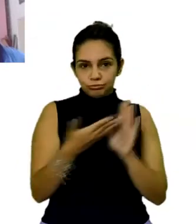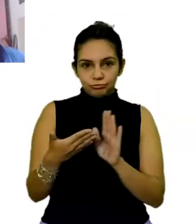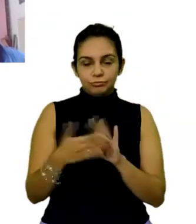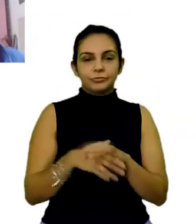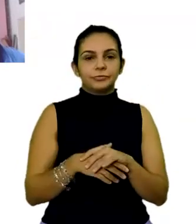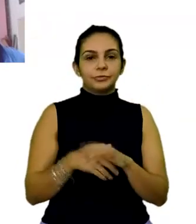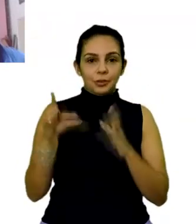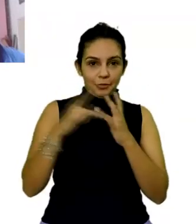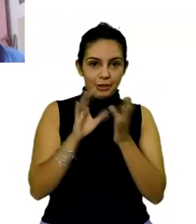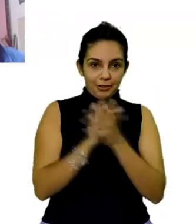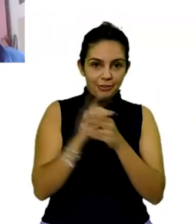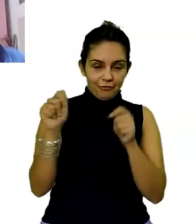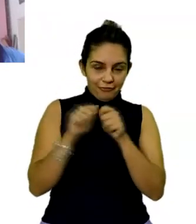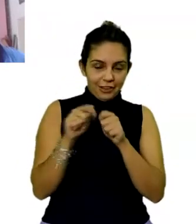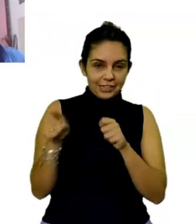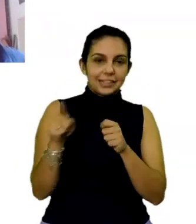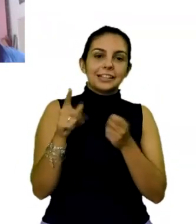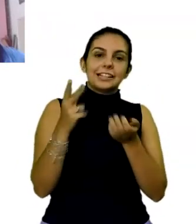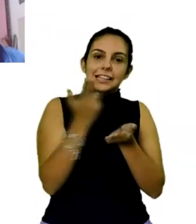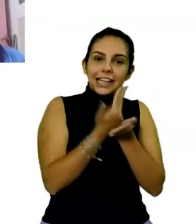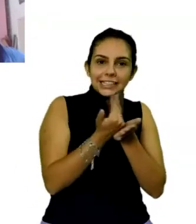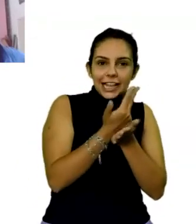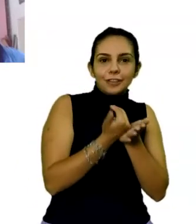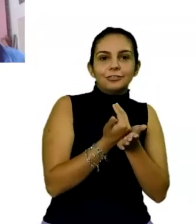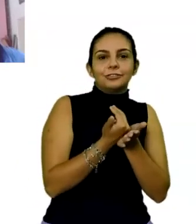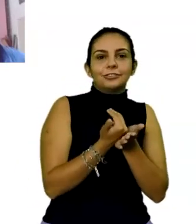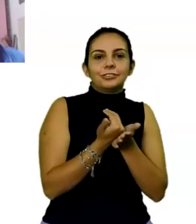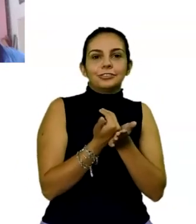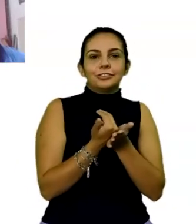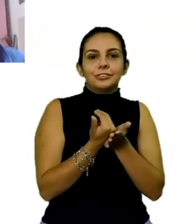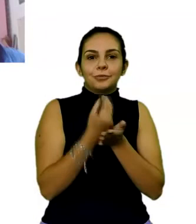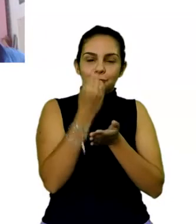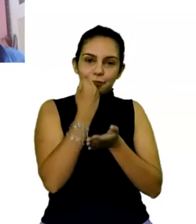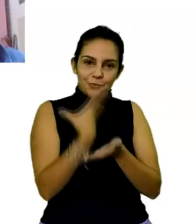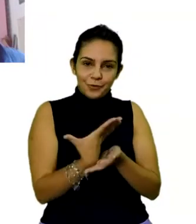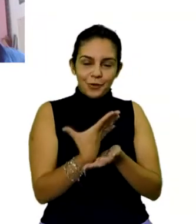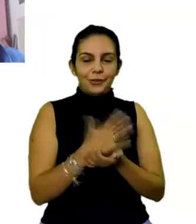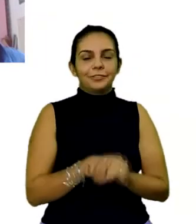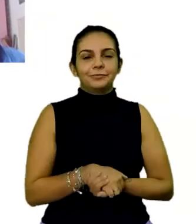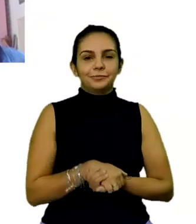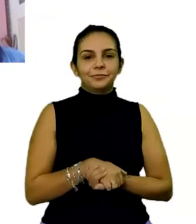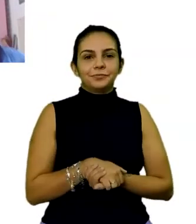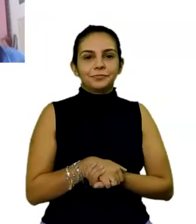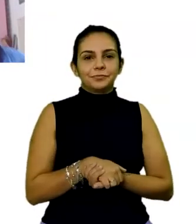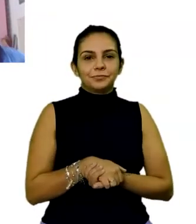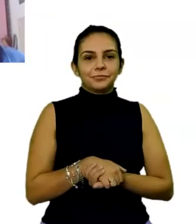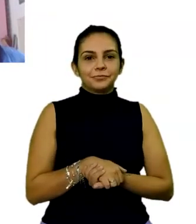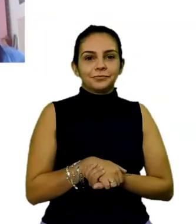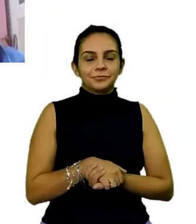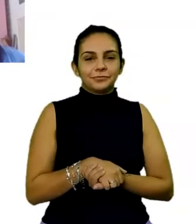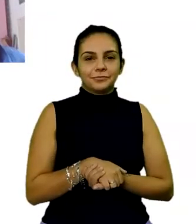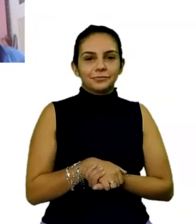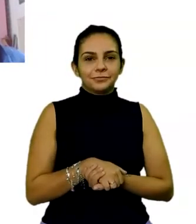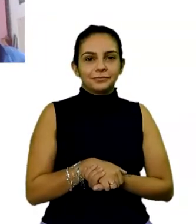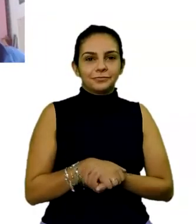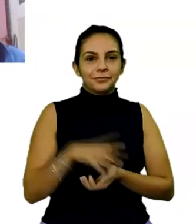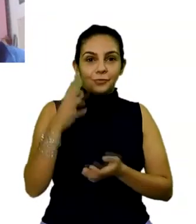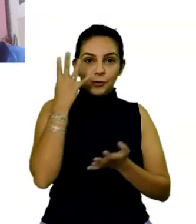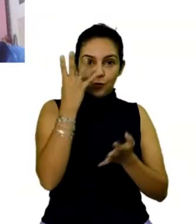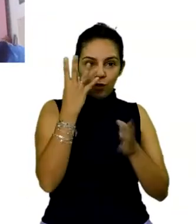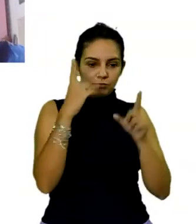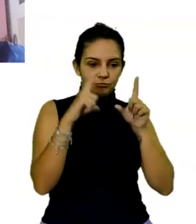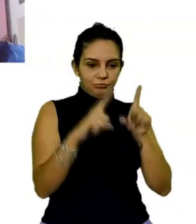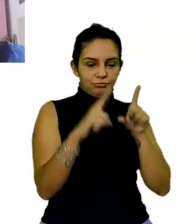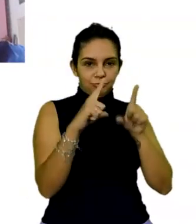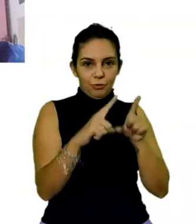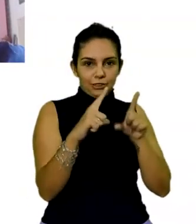o Eliardo fez uma série de cartões. Porque foi muito bom, né, Eliardo? O que a gente fez? 4